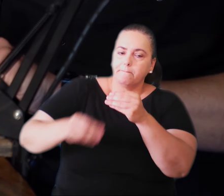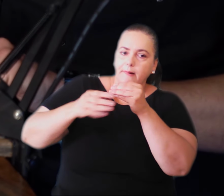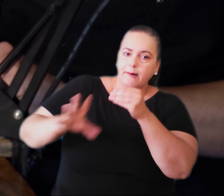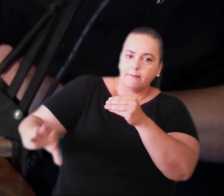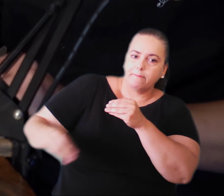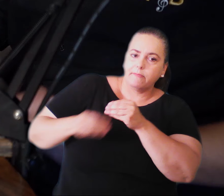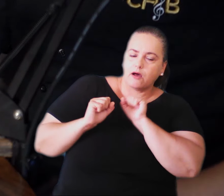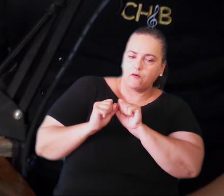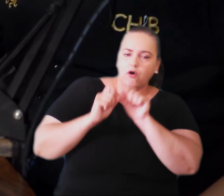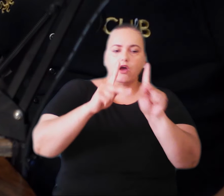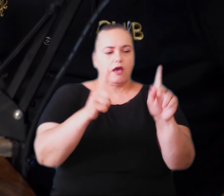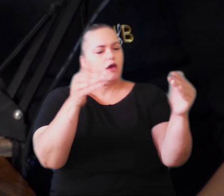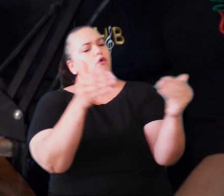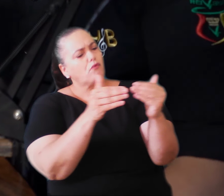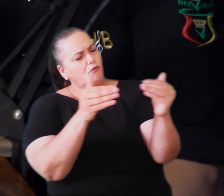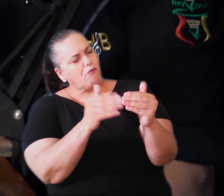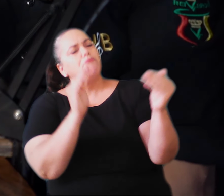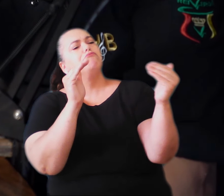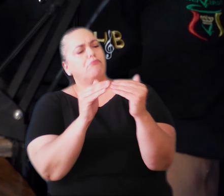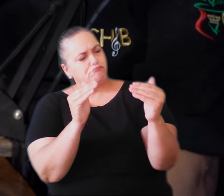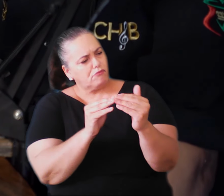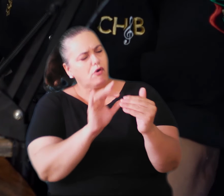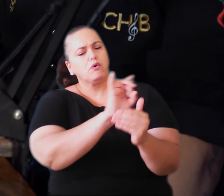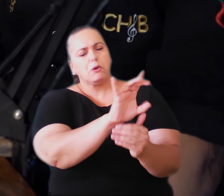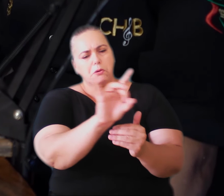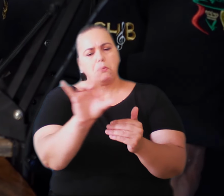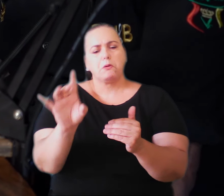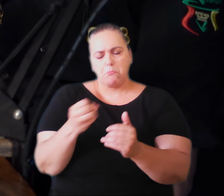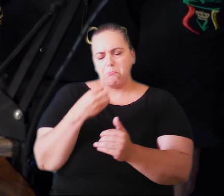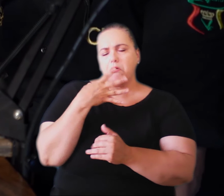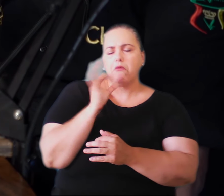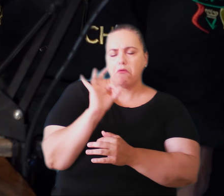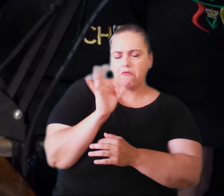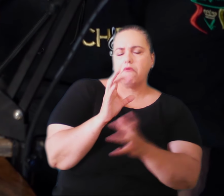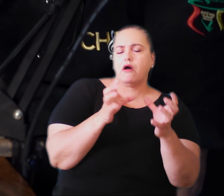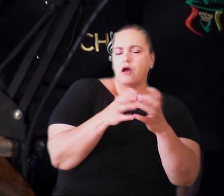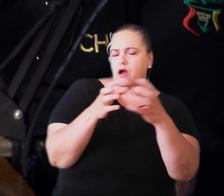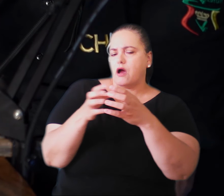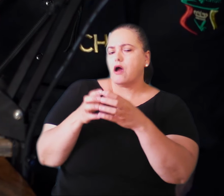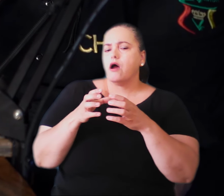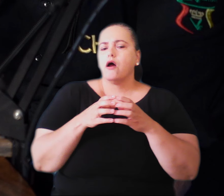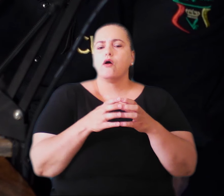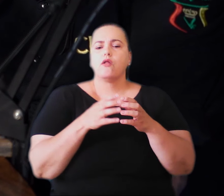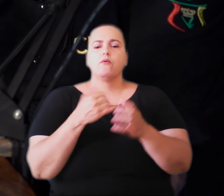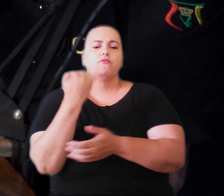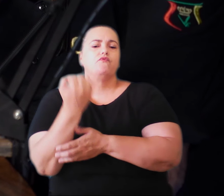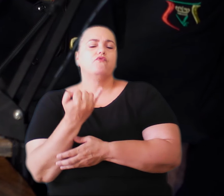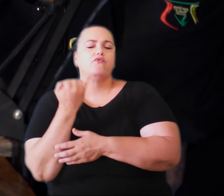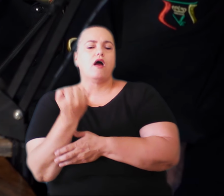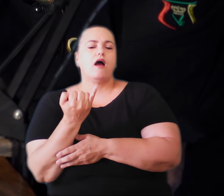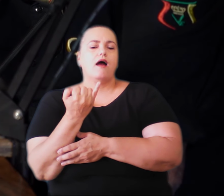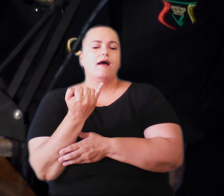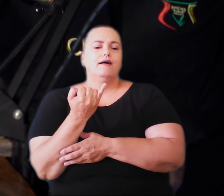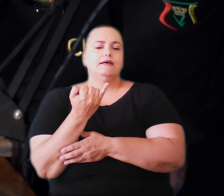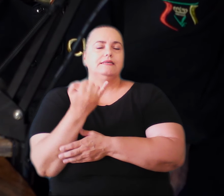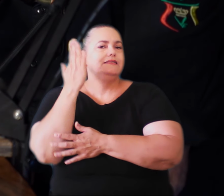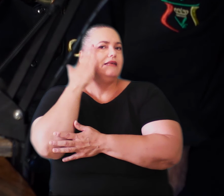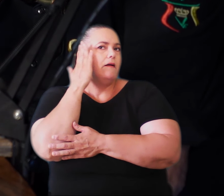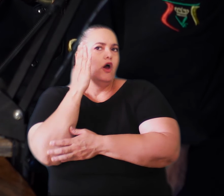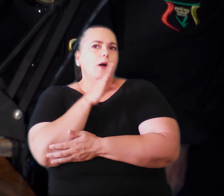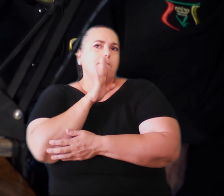ok, concordo com essas, né? Cada um. Não, isso. Essas tá bom. Porque cada grupo tem seus carro-chefe, né? Suas bandeiras